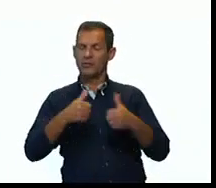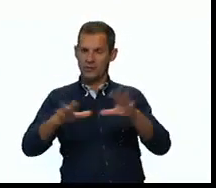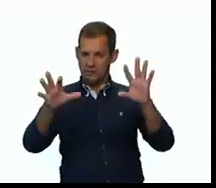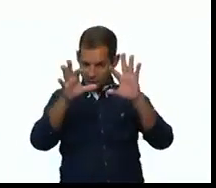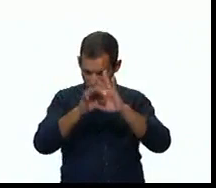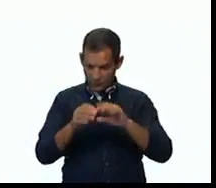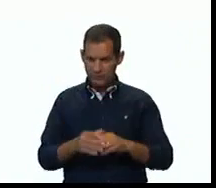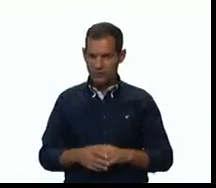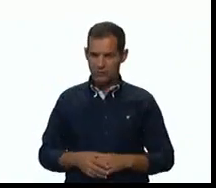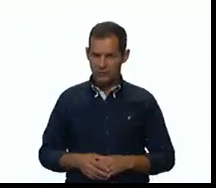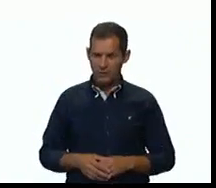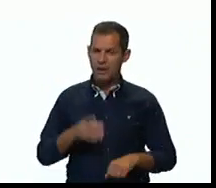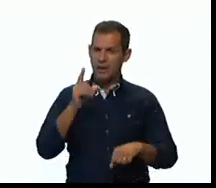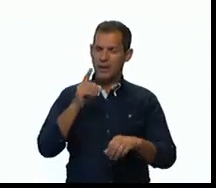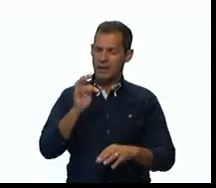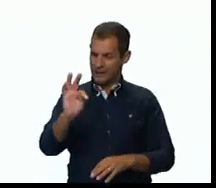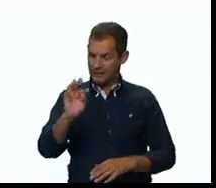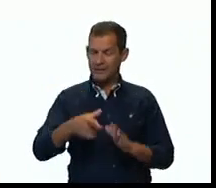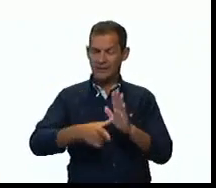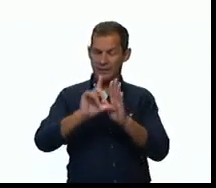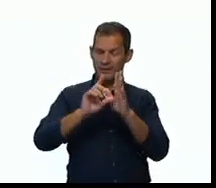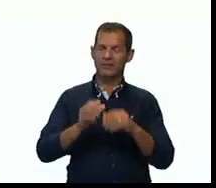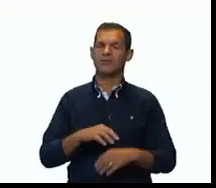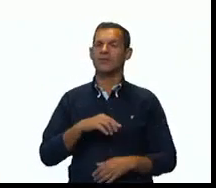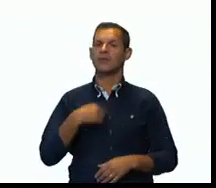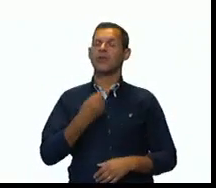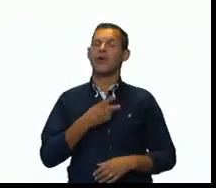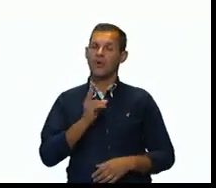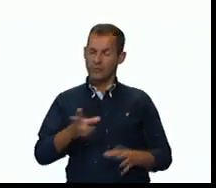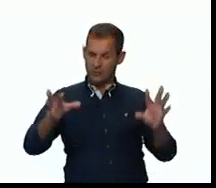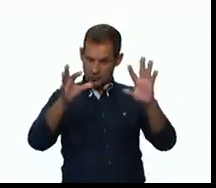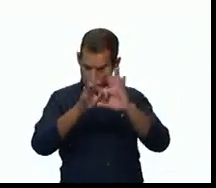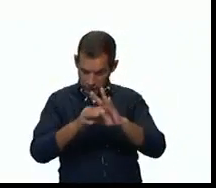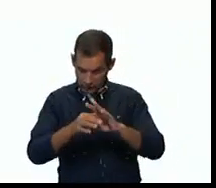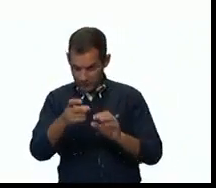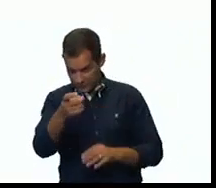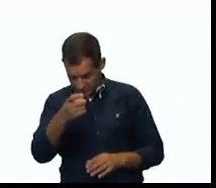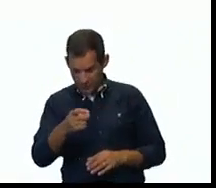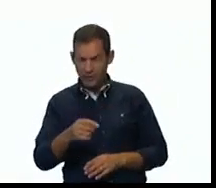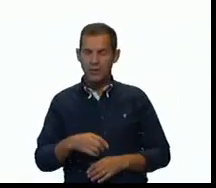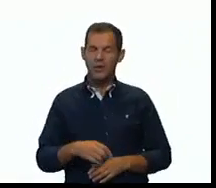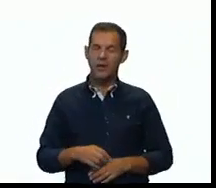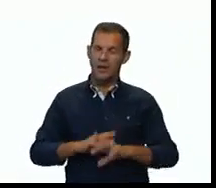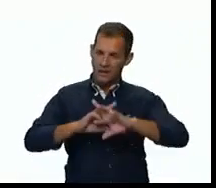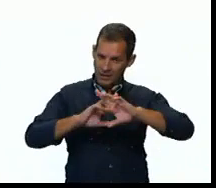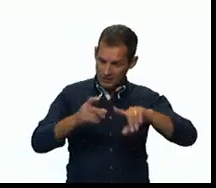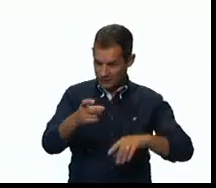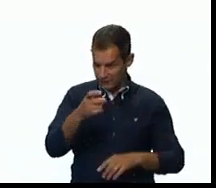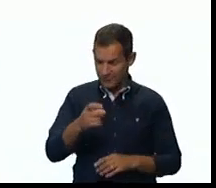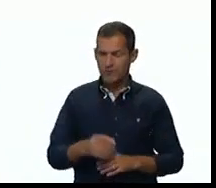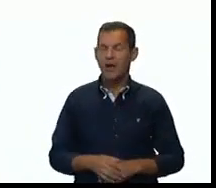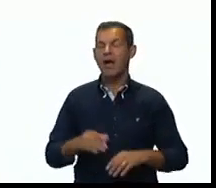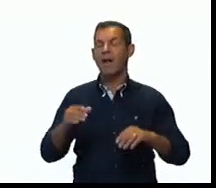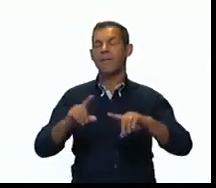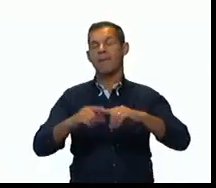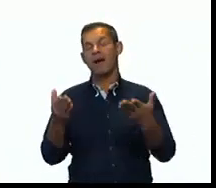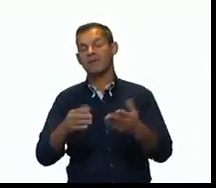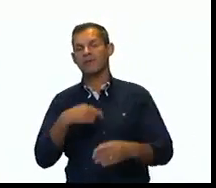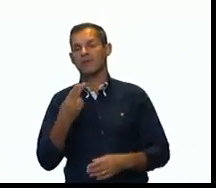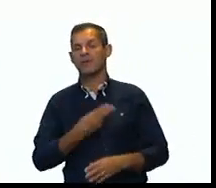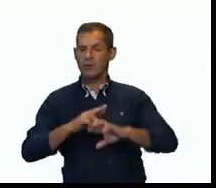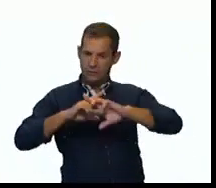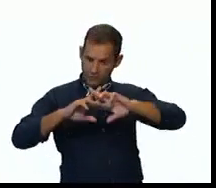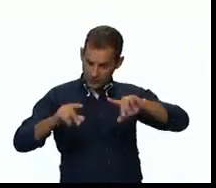integrando em relação a t. Anteriormente, nós sempre integramos em relação a x. A nossa variável era x. Agora, a